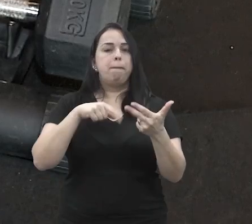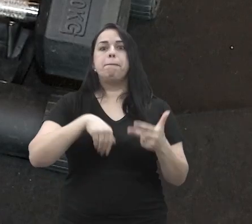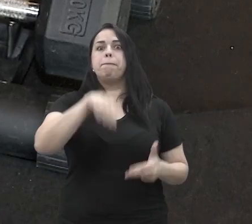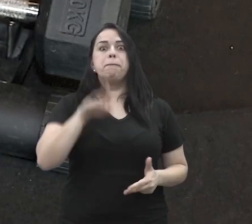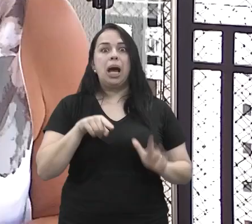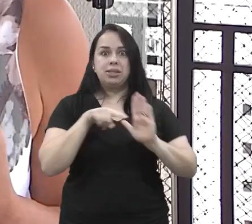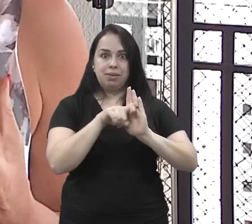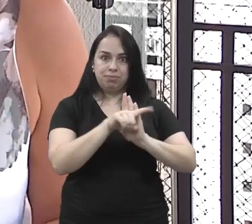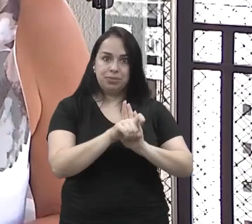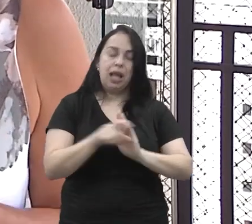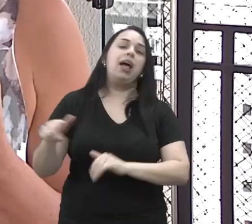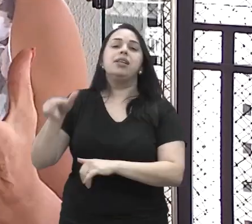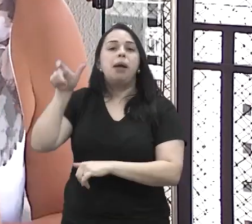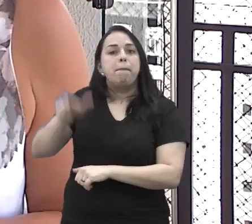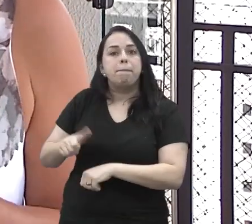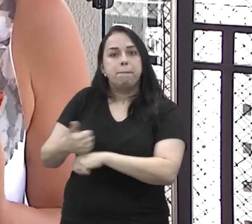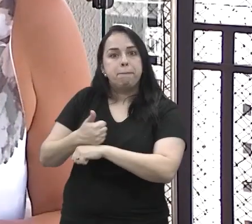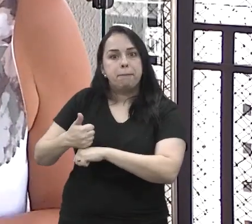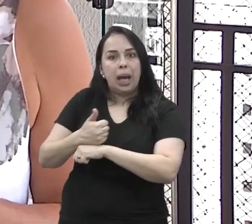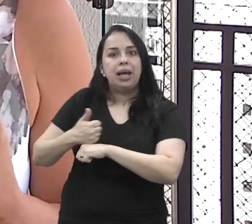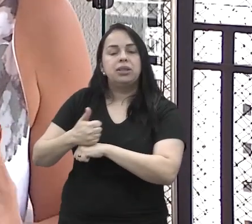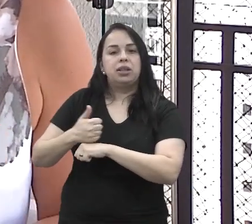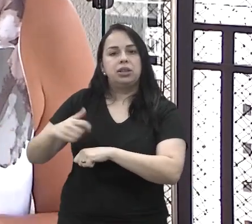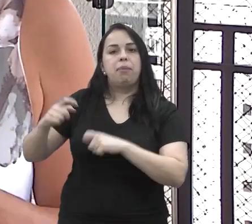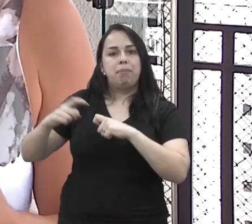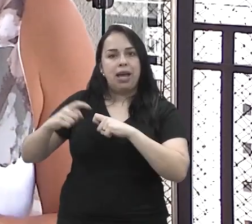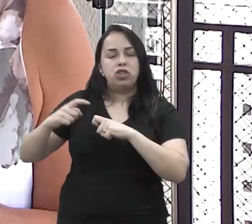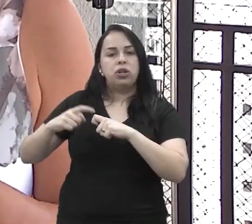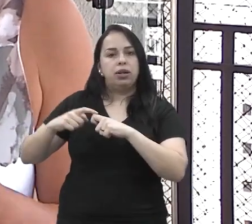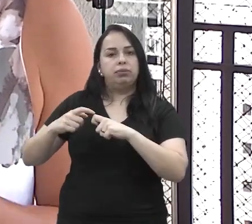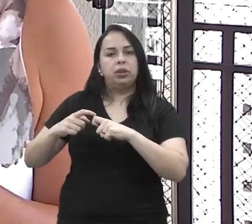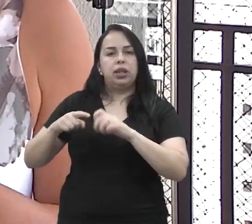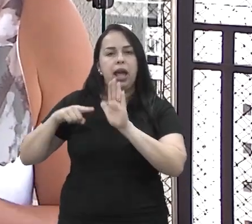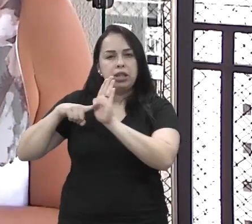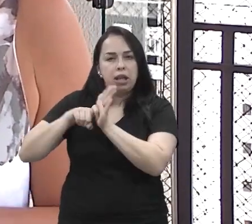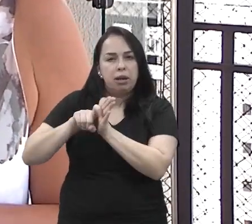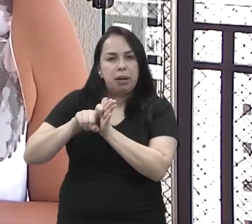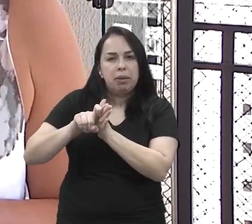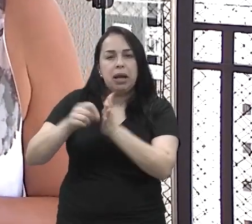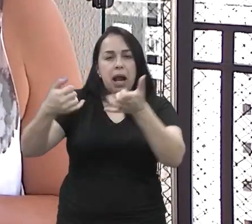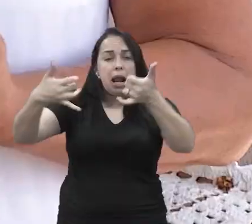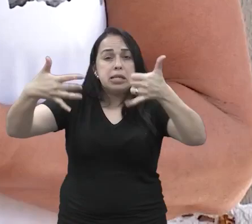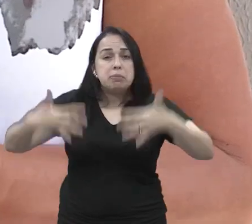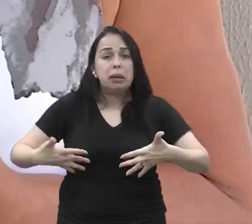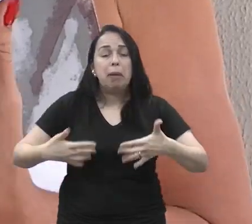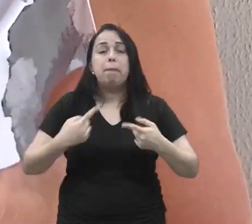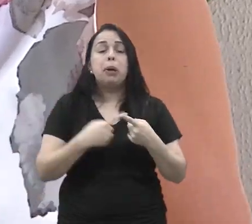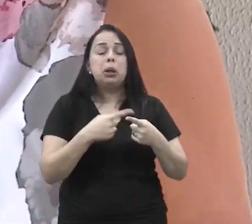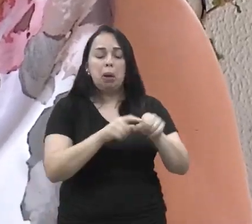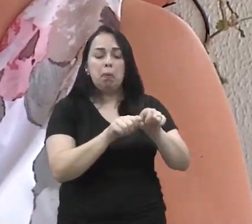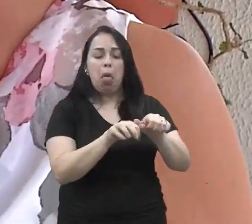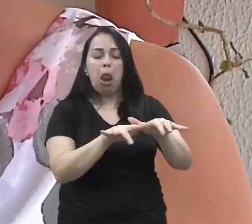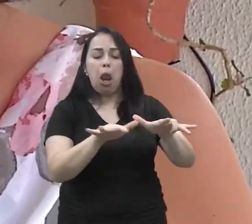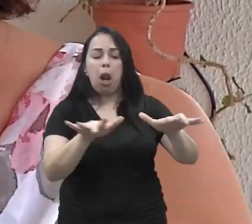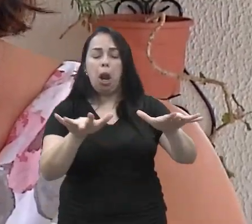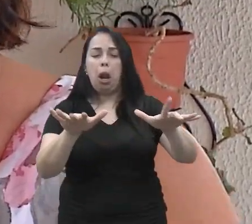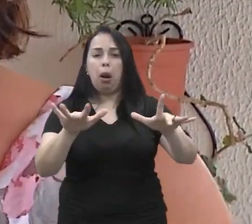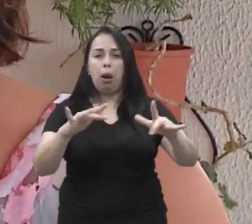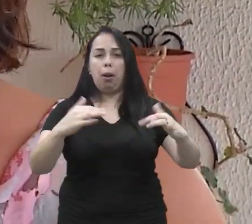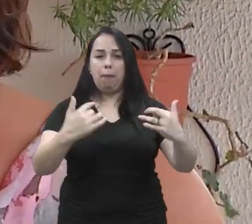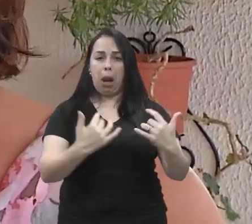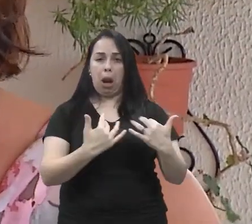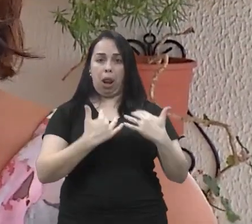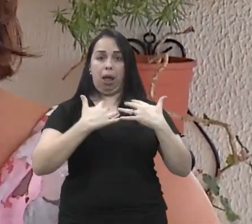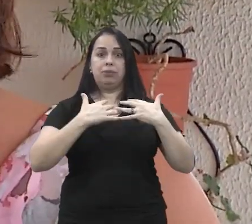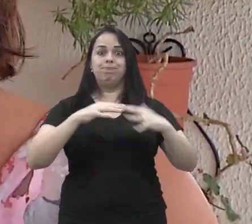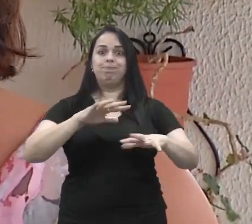pesos livres. Essa infectologista explica por que esse local facilita a proliferação das bactérias e quais os